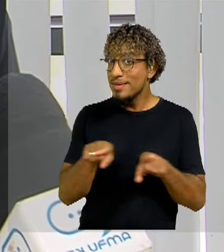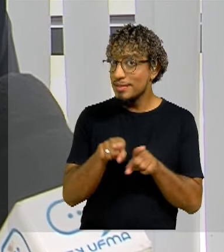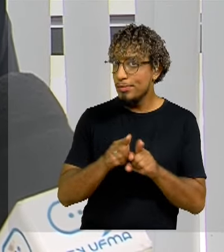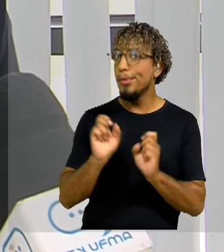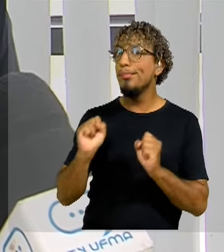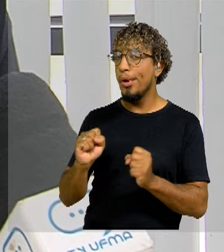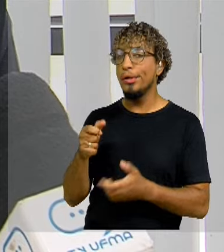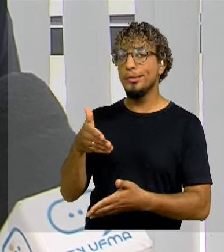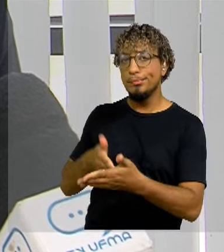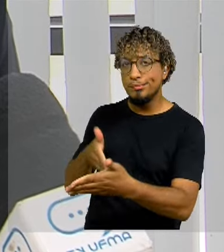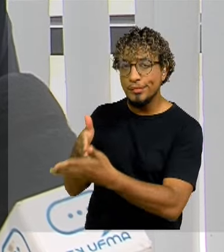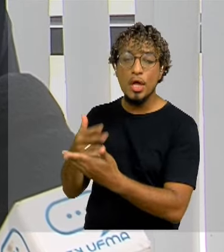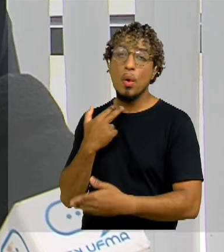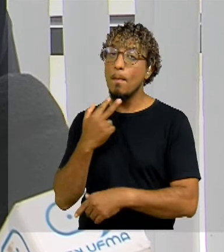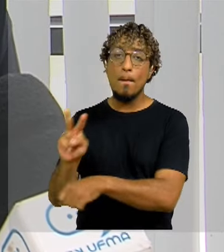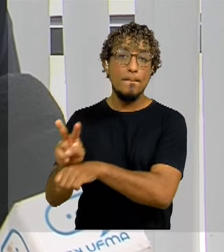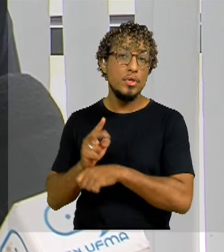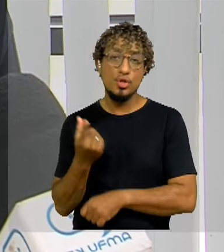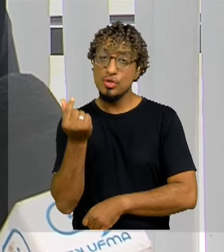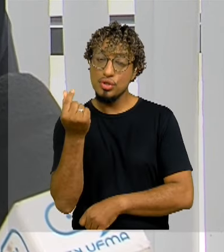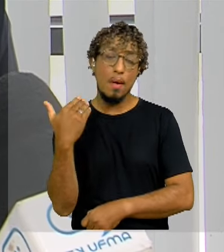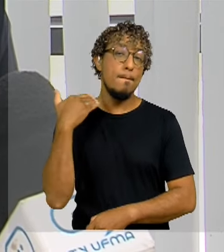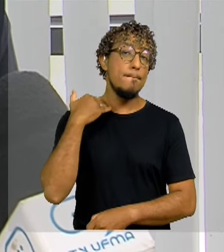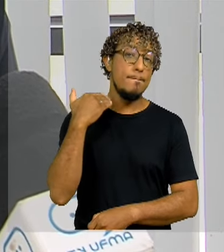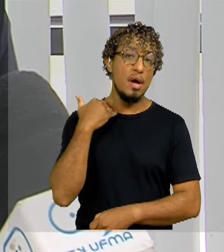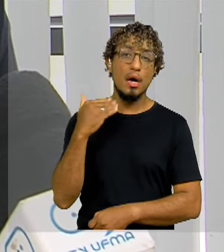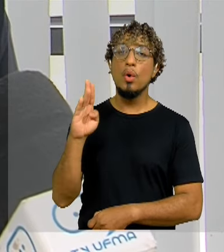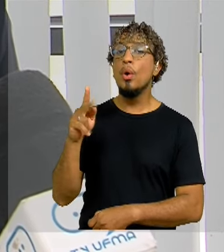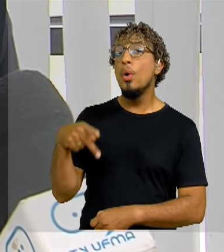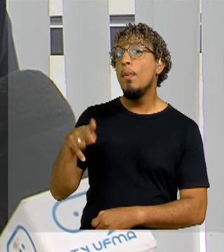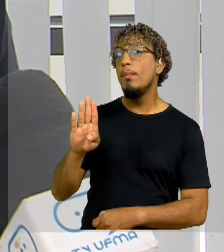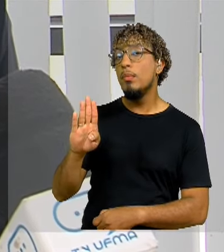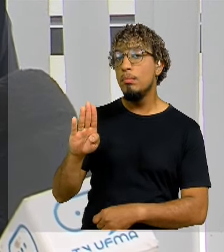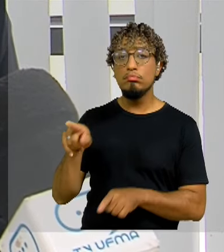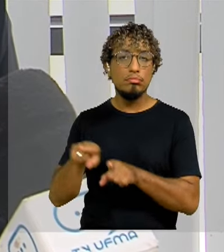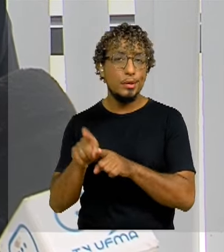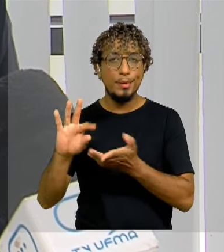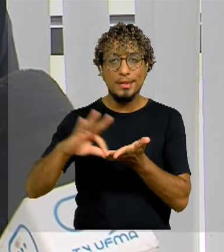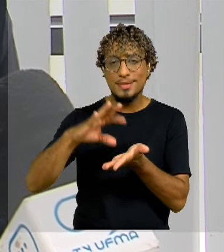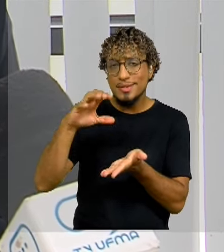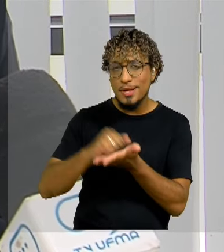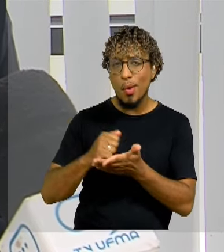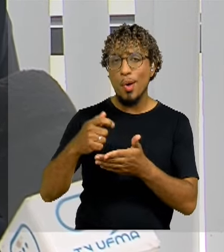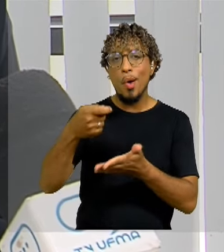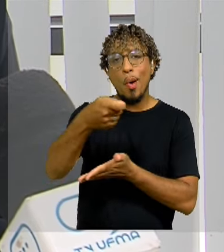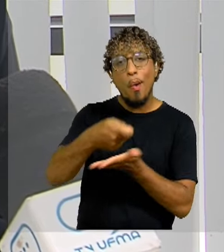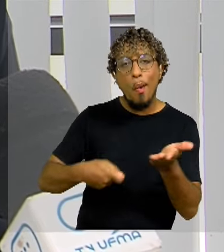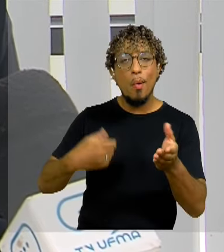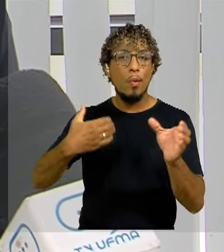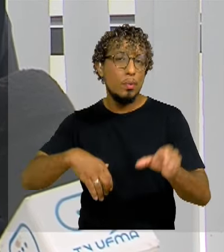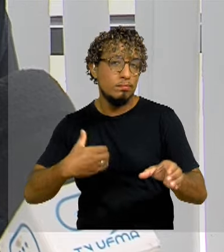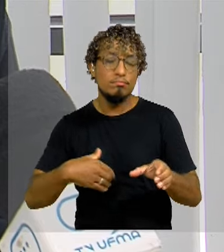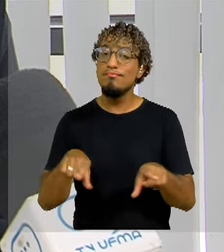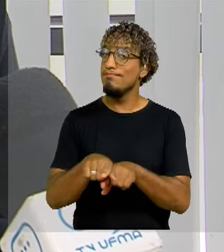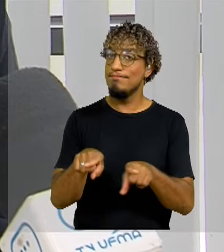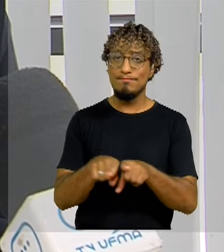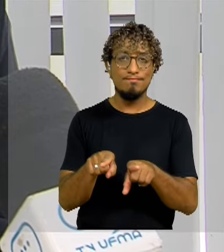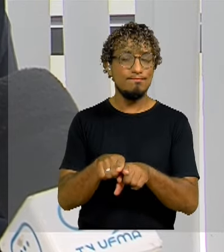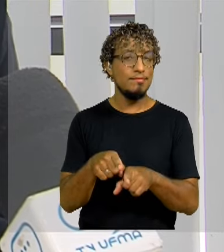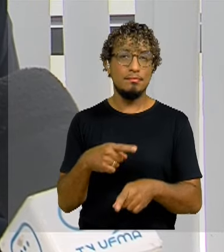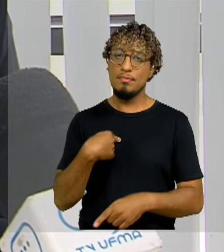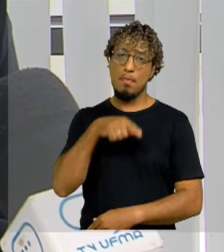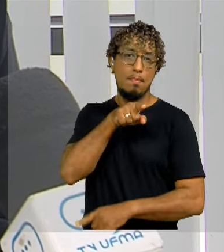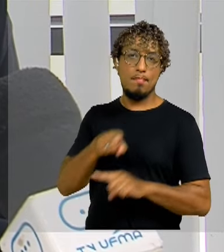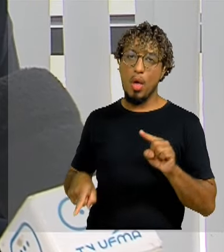impedido de contrair empréstimo junto a bancos públicos e inscrição inscrição em concursos públicos também